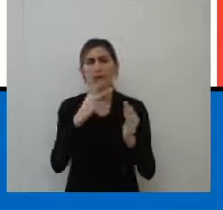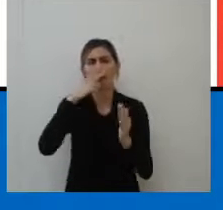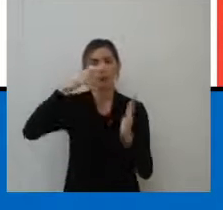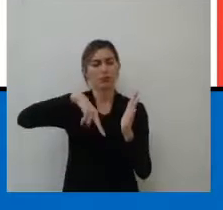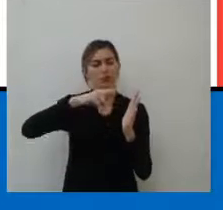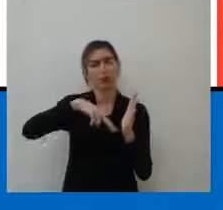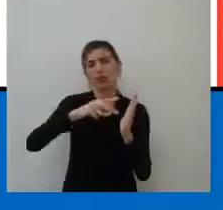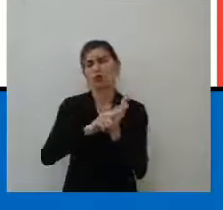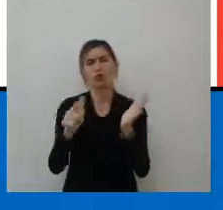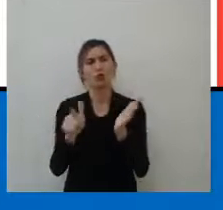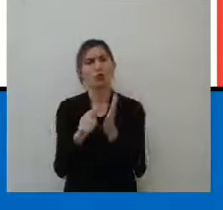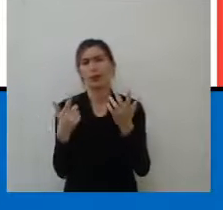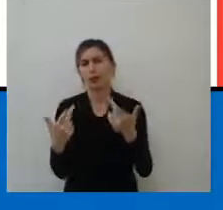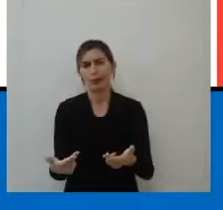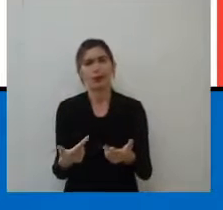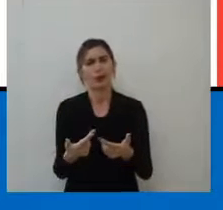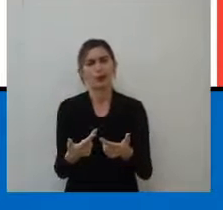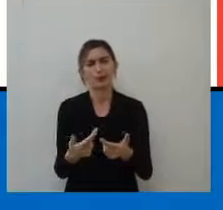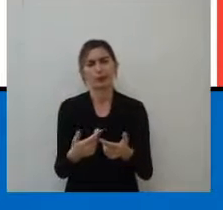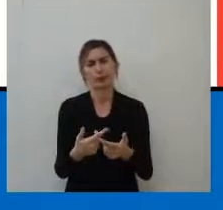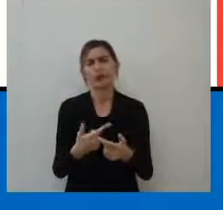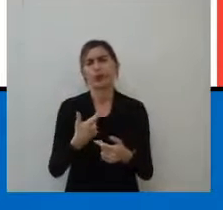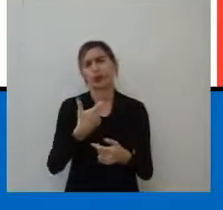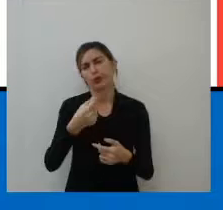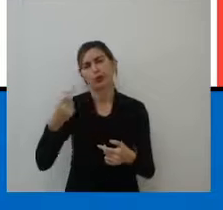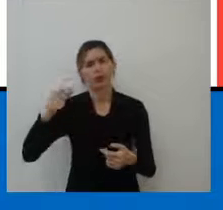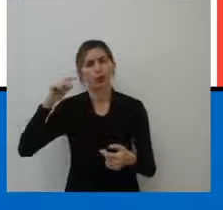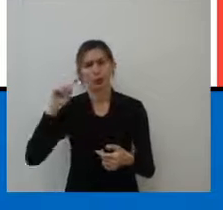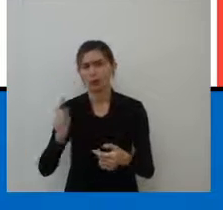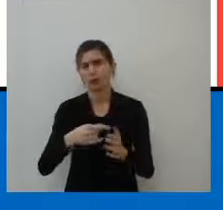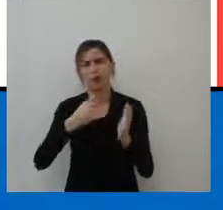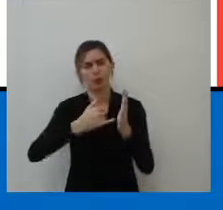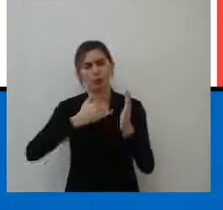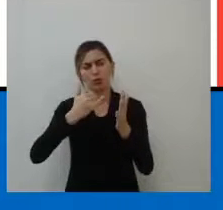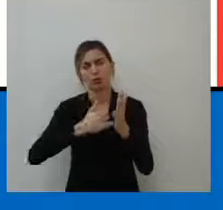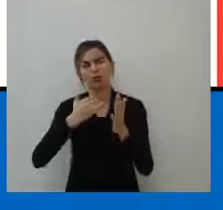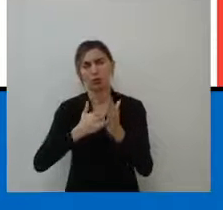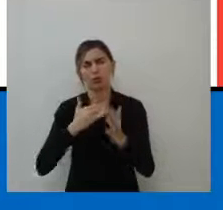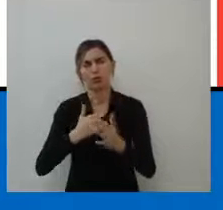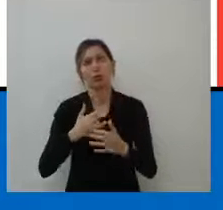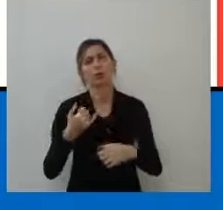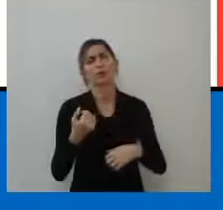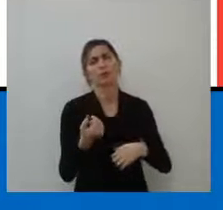jornal que os outros. 200 mil assinantes, tá?